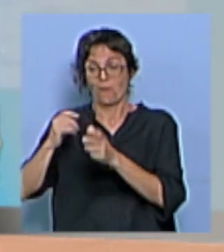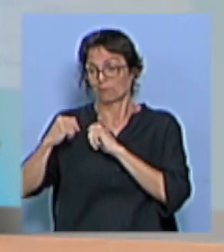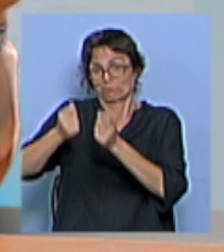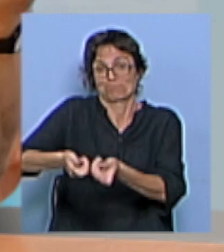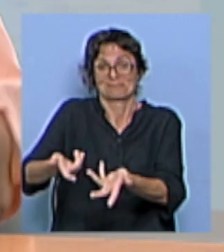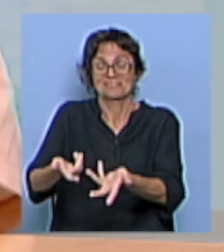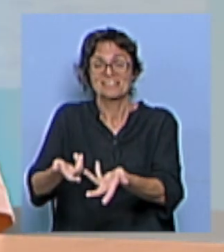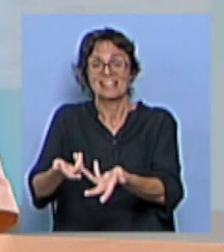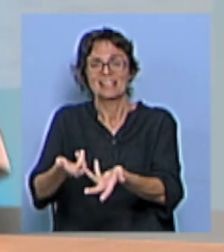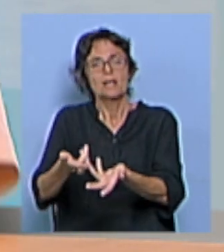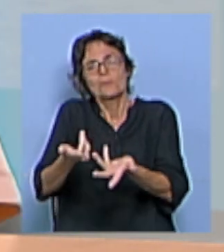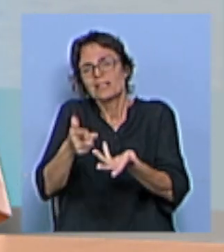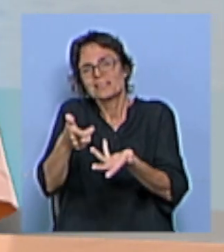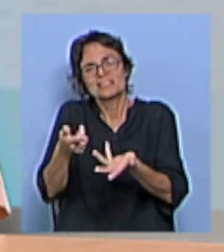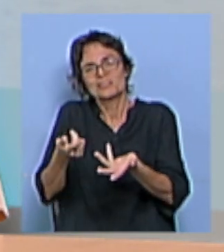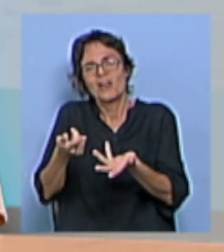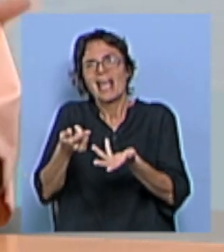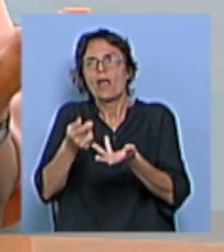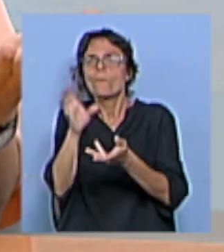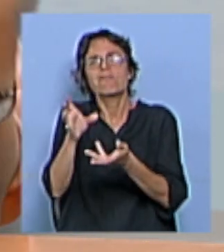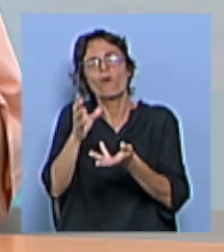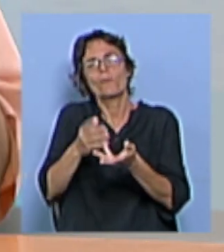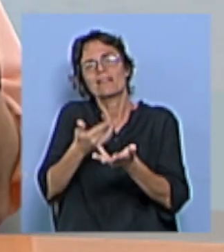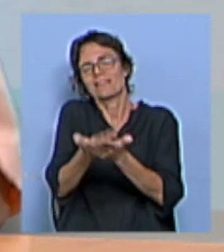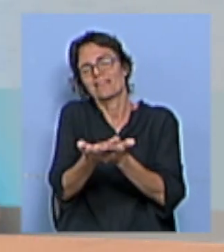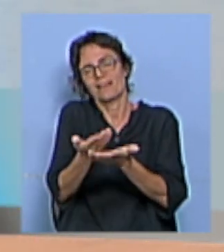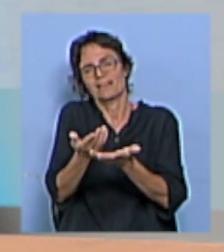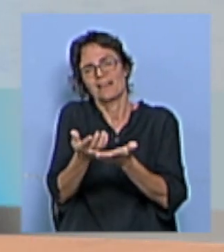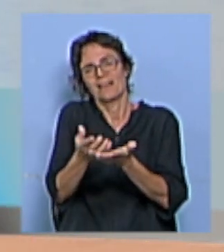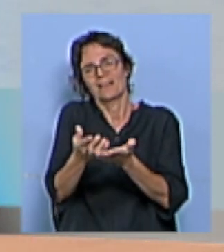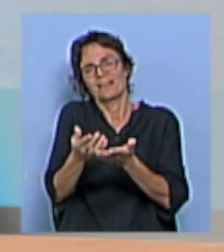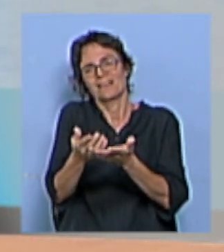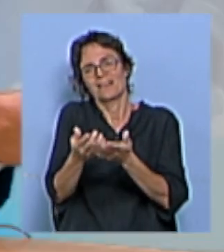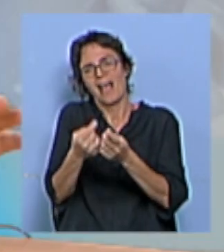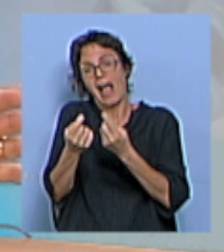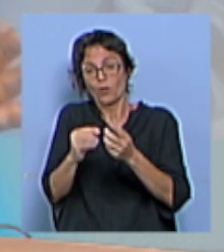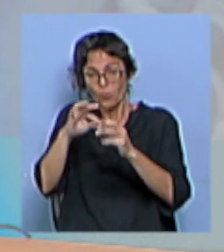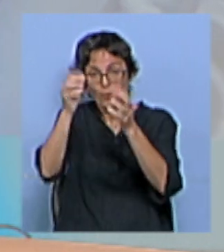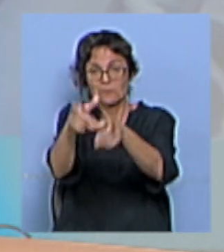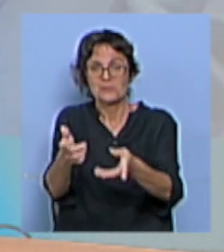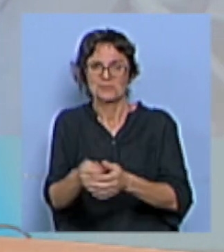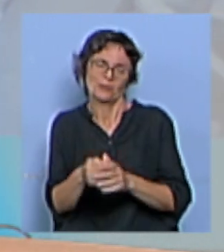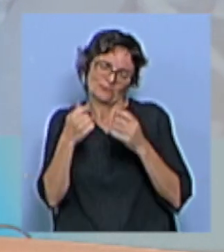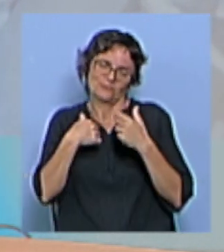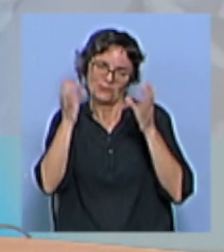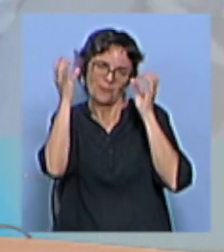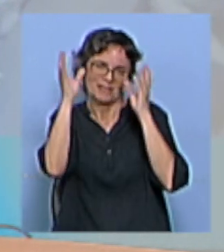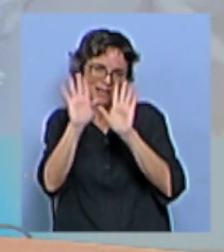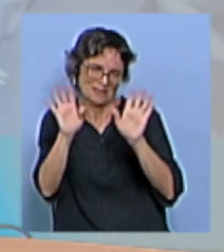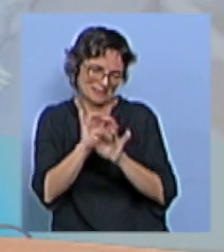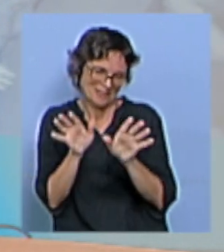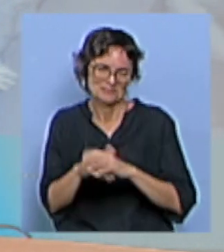caridade último e radical. Não sei, isto claro. Eu a brincar, naturalmente. Estamos no início de um mês que tradicionalmente